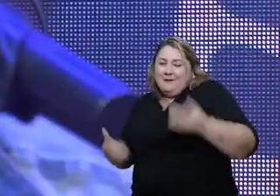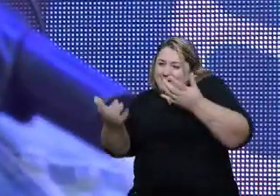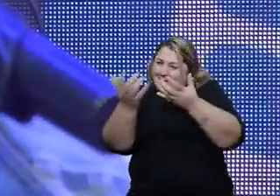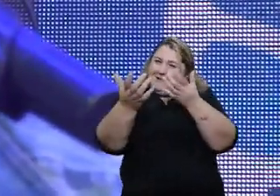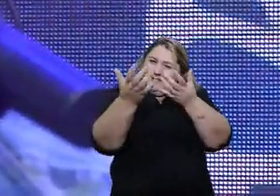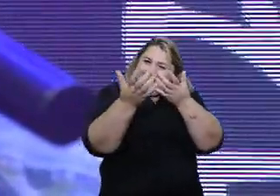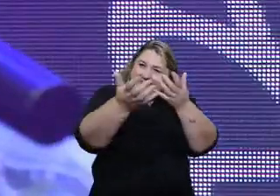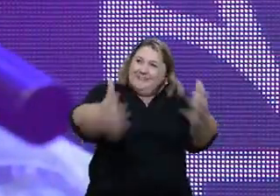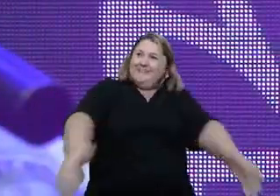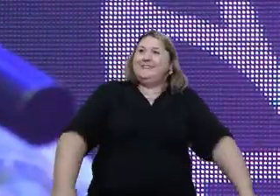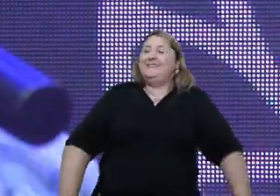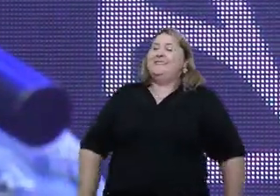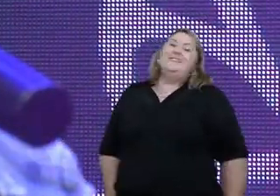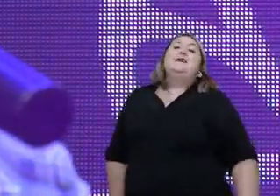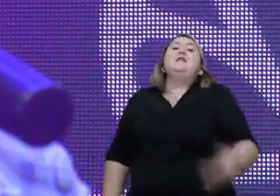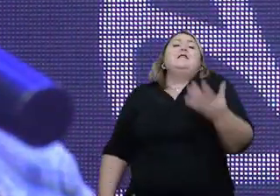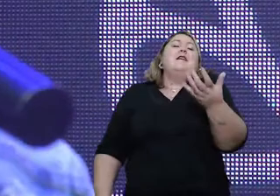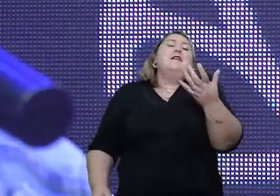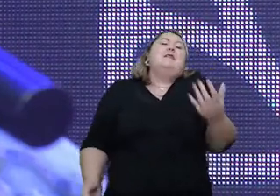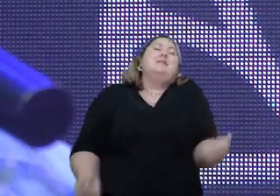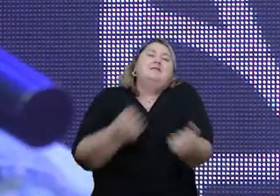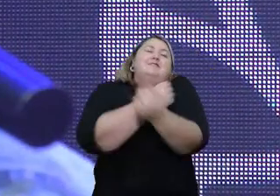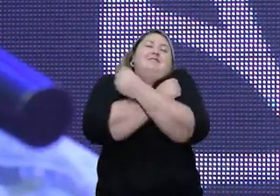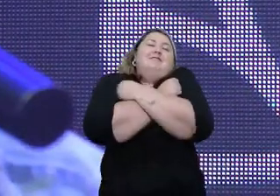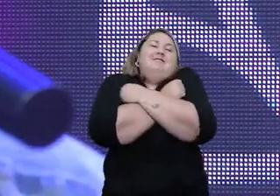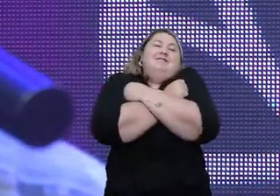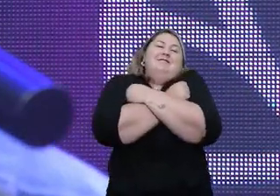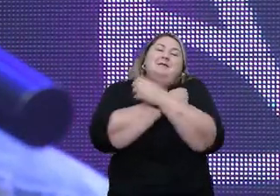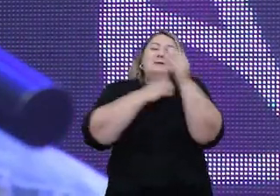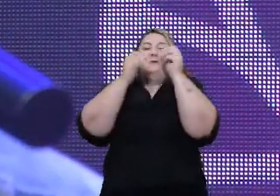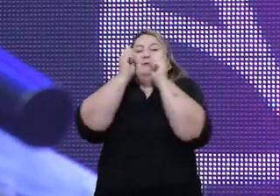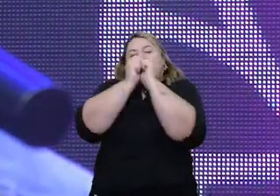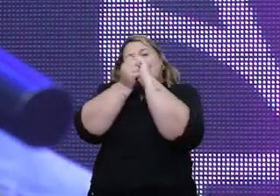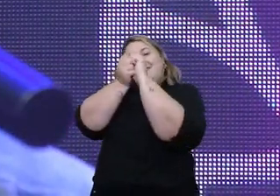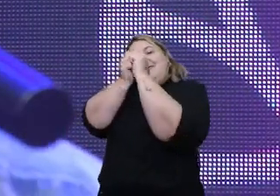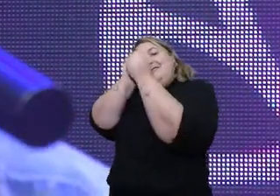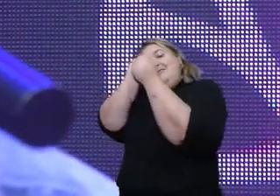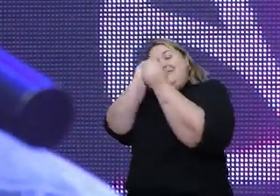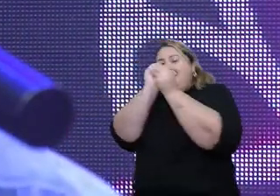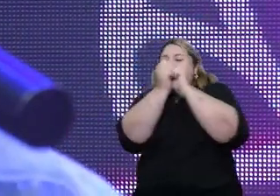Você é tudo que eu queria. Quero te abraçar, quero te